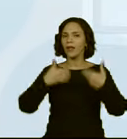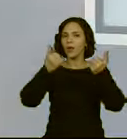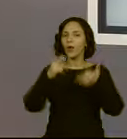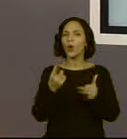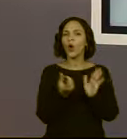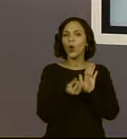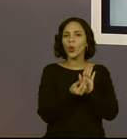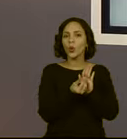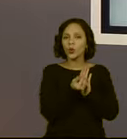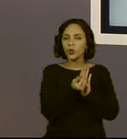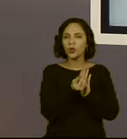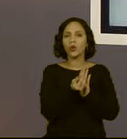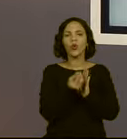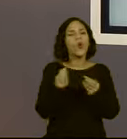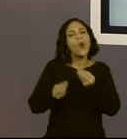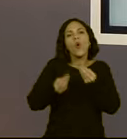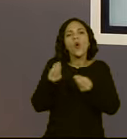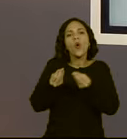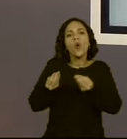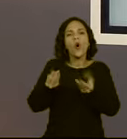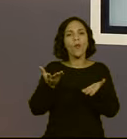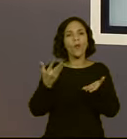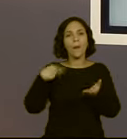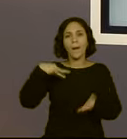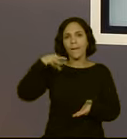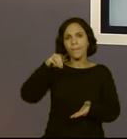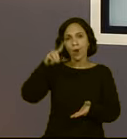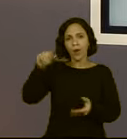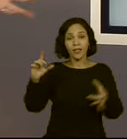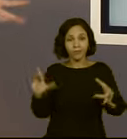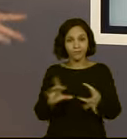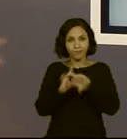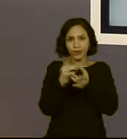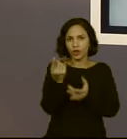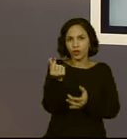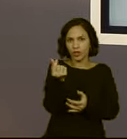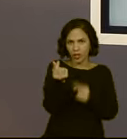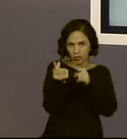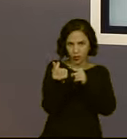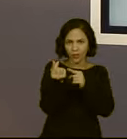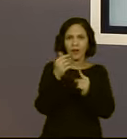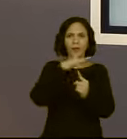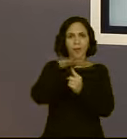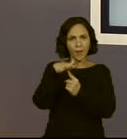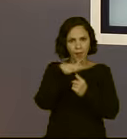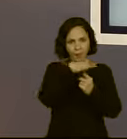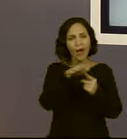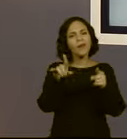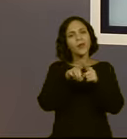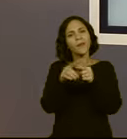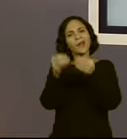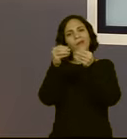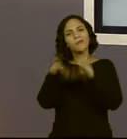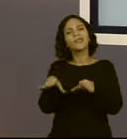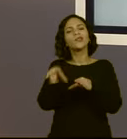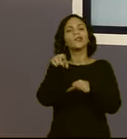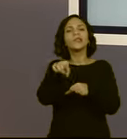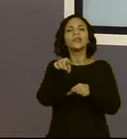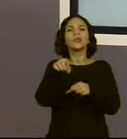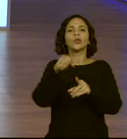custos financeiros de estar na moda tá gente não só dos custos ambientais e dos custos sociais